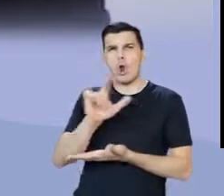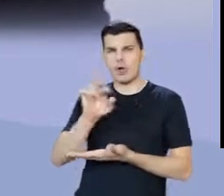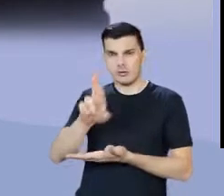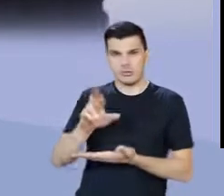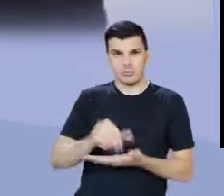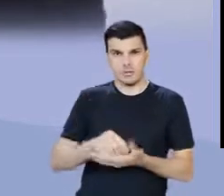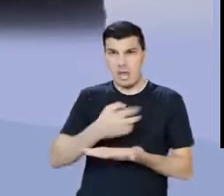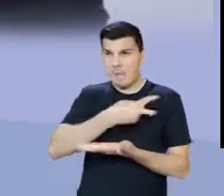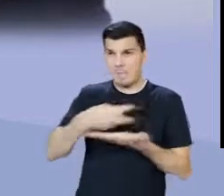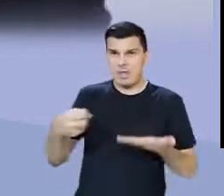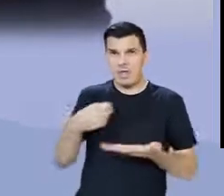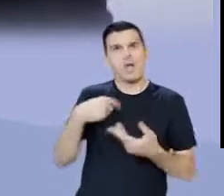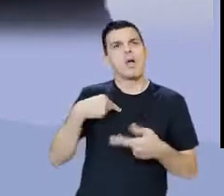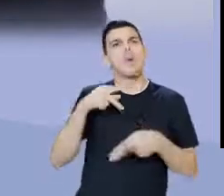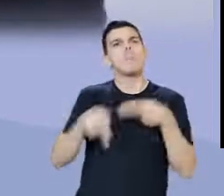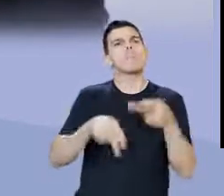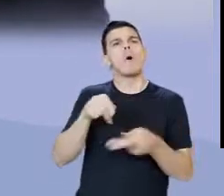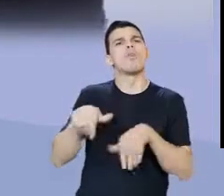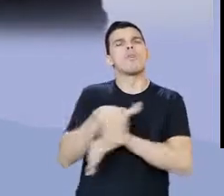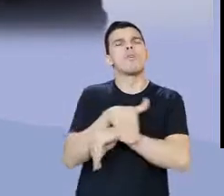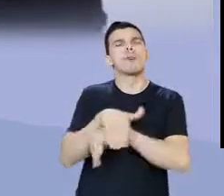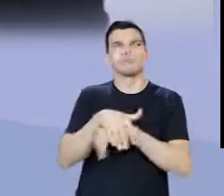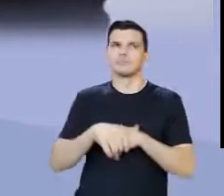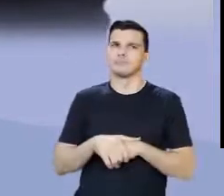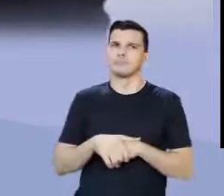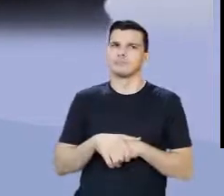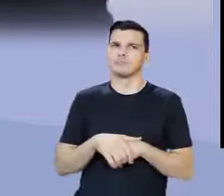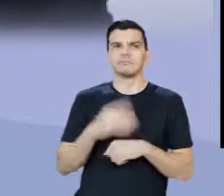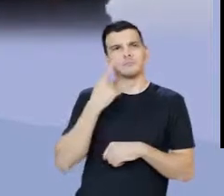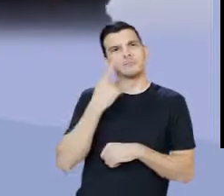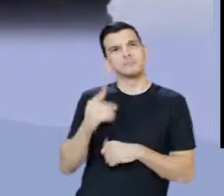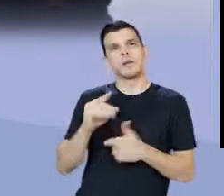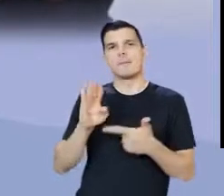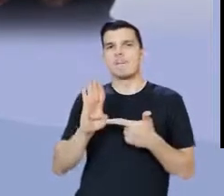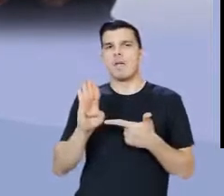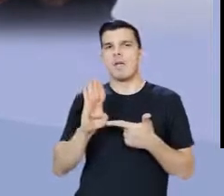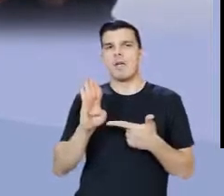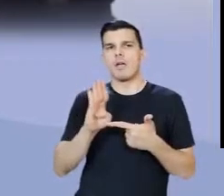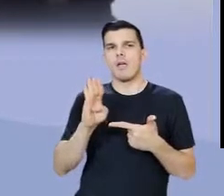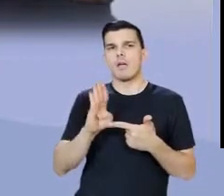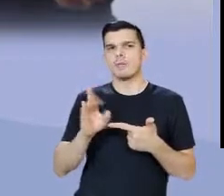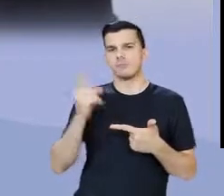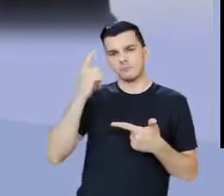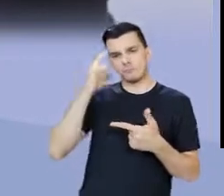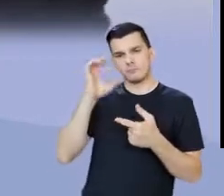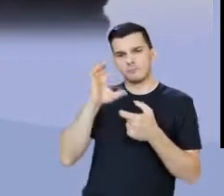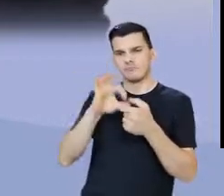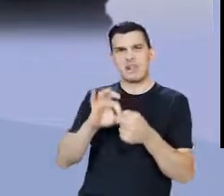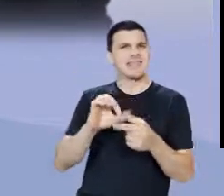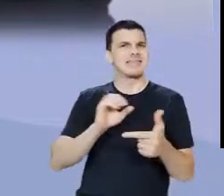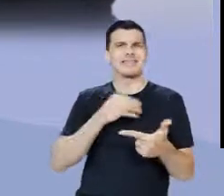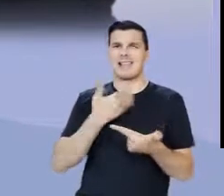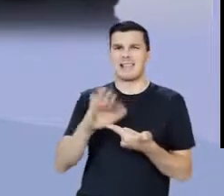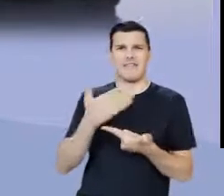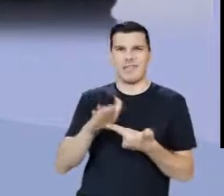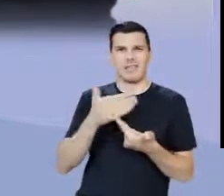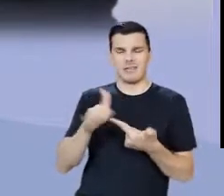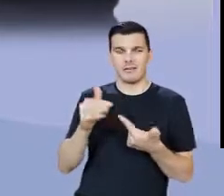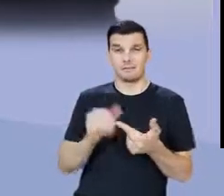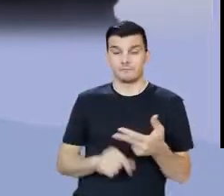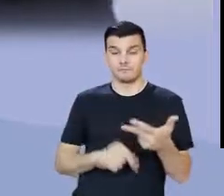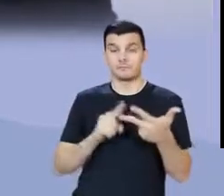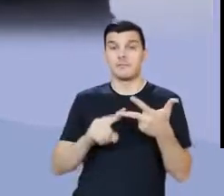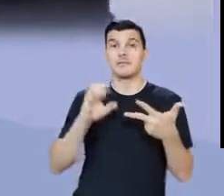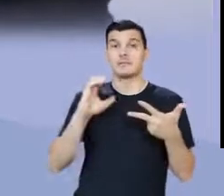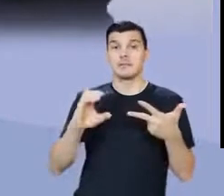fora Collor, impeachment e umas pessoas ali. Realmente, pessoal, a letra B não traz para nós nada a ver com a